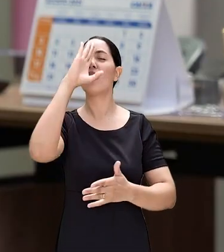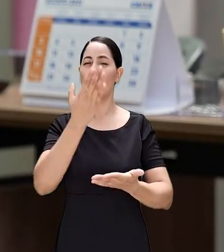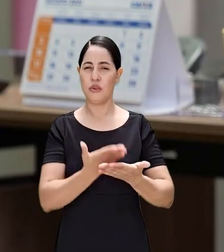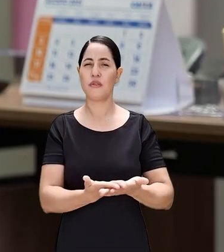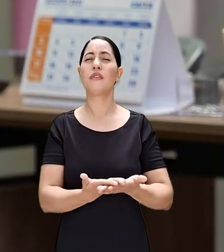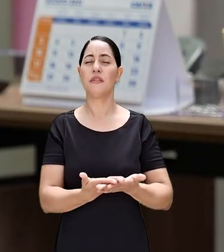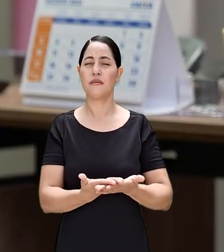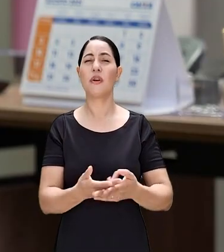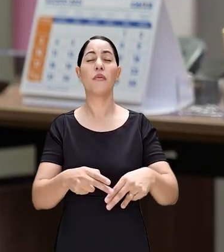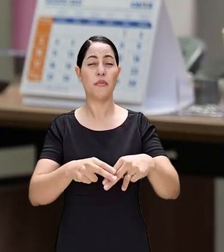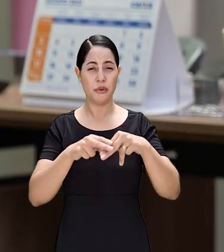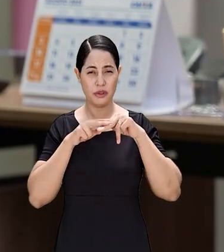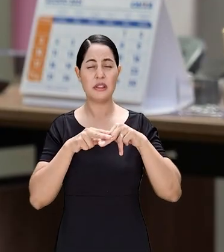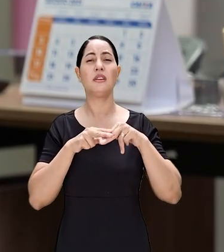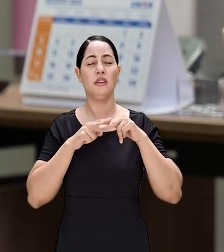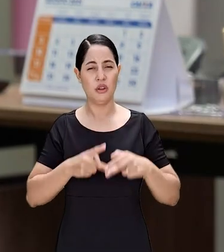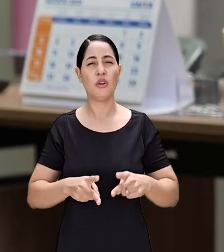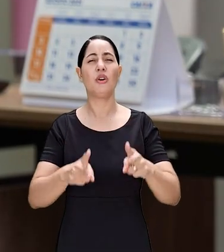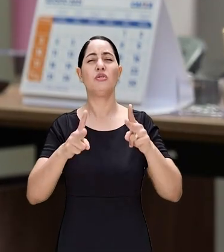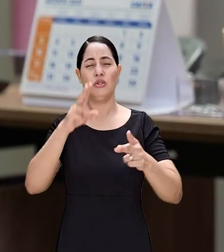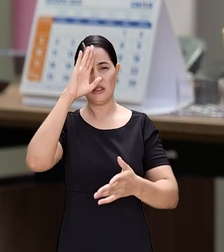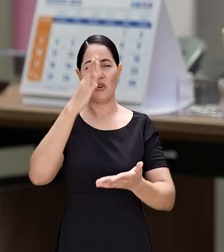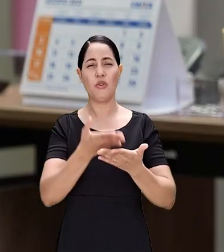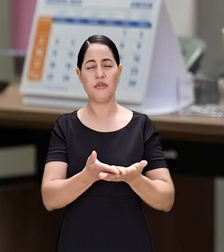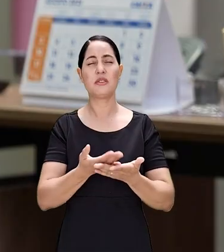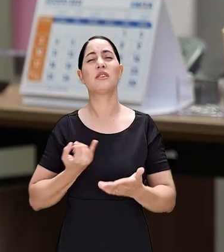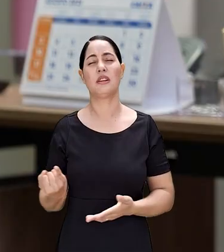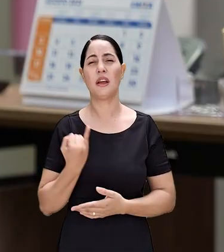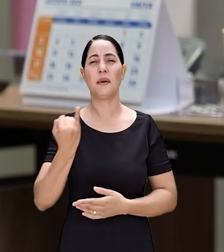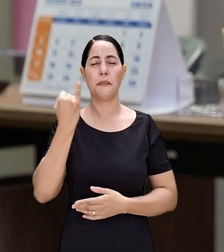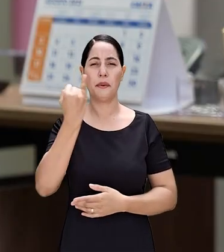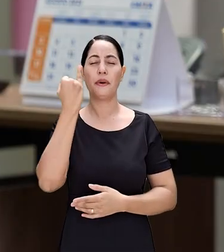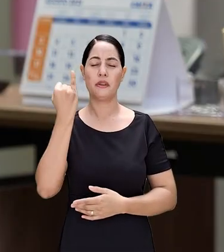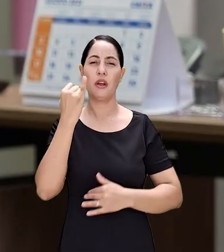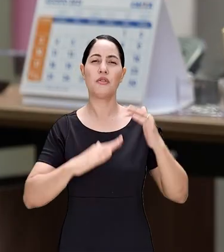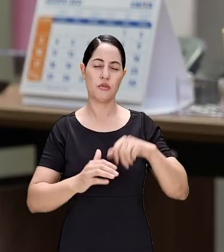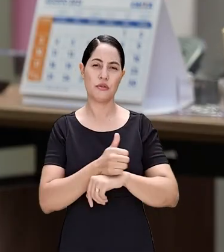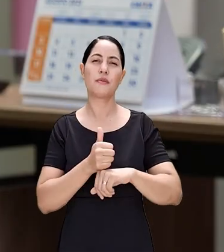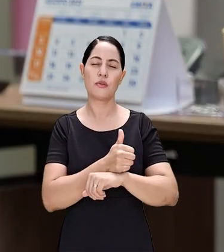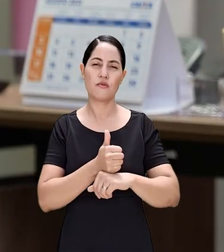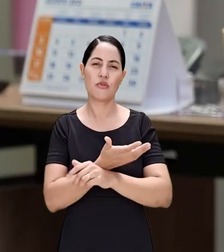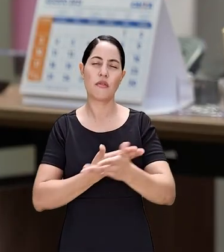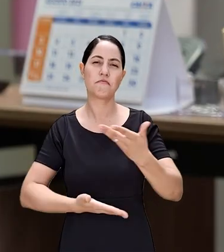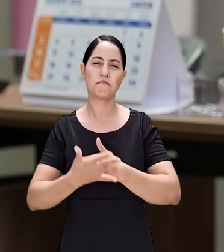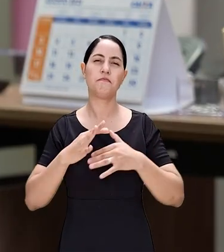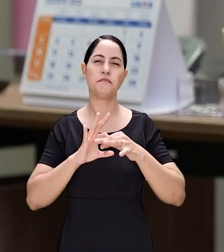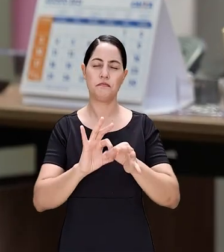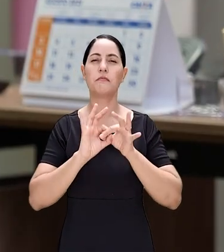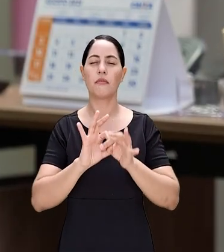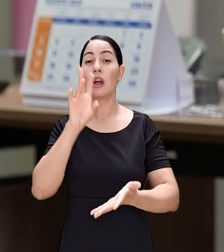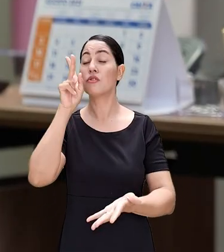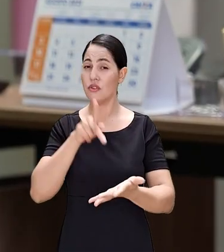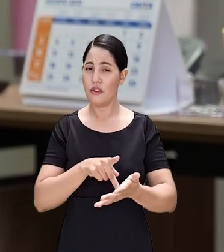sociedade. Para que elas continuem mantendo isso, é importante que os profissionais que estão vinculados, eles de